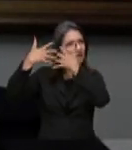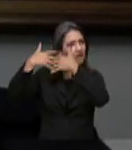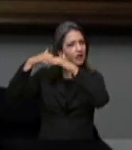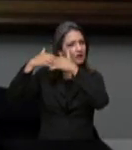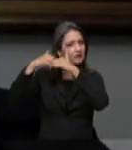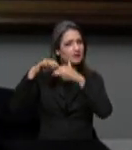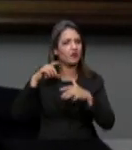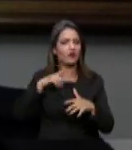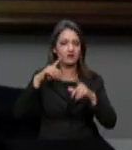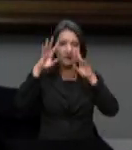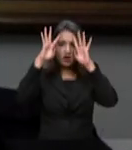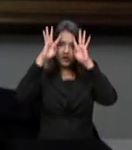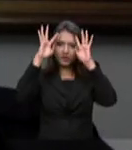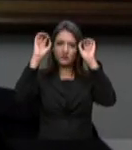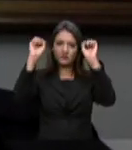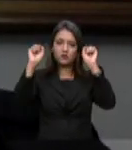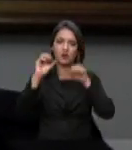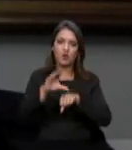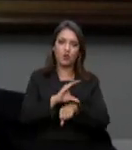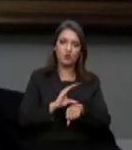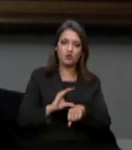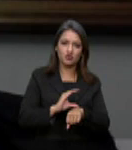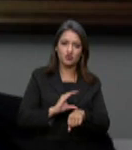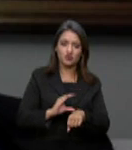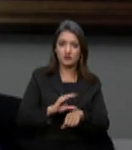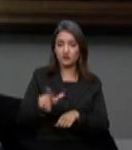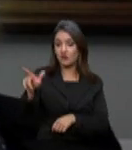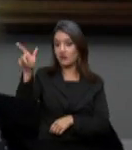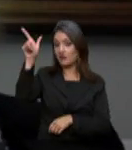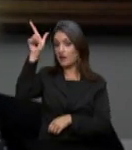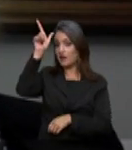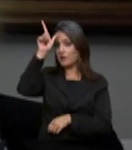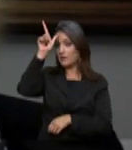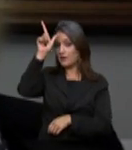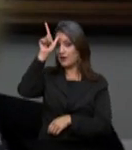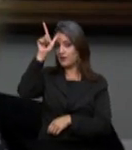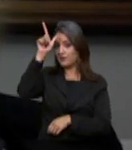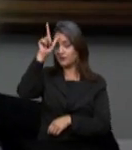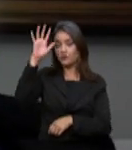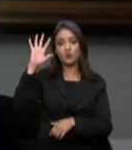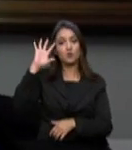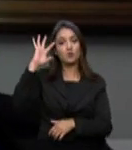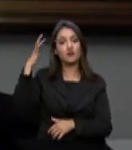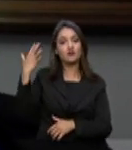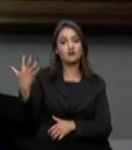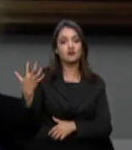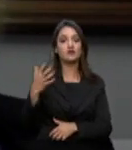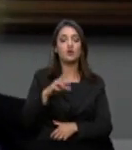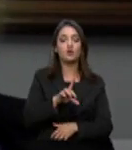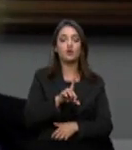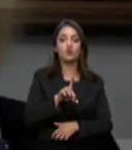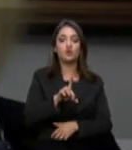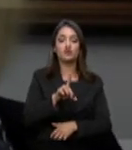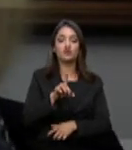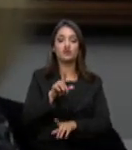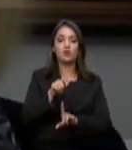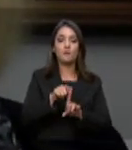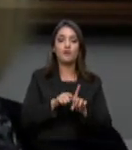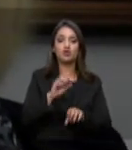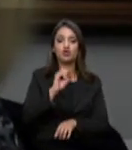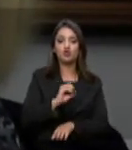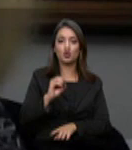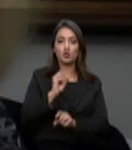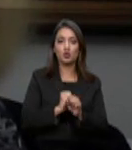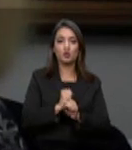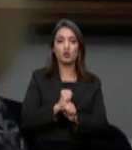emanada do tribunal constitucional federal alemão em acórdão datado de outubro